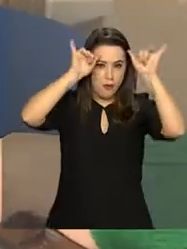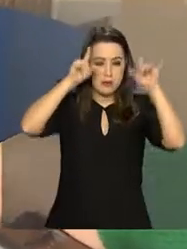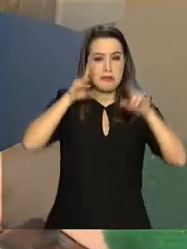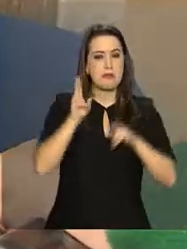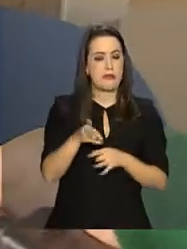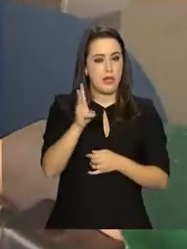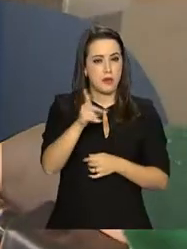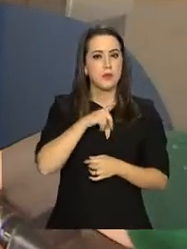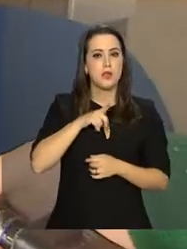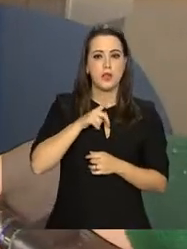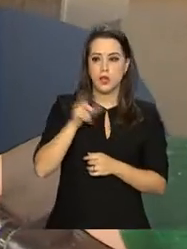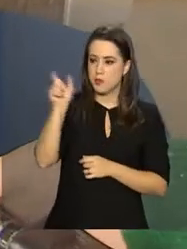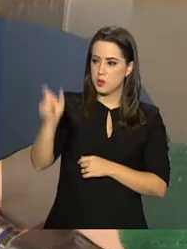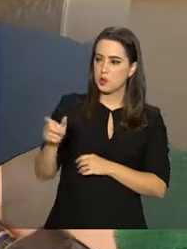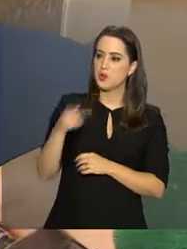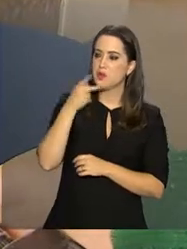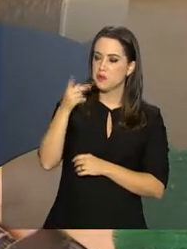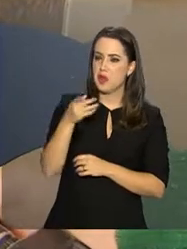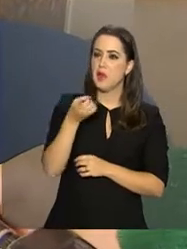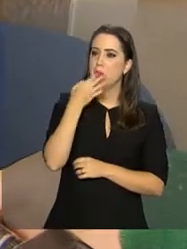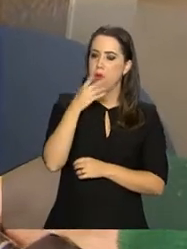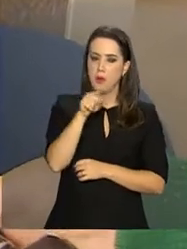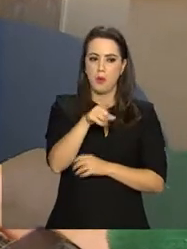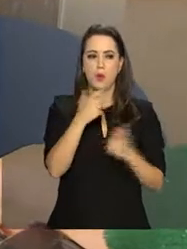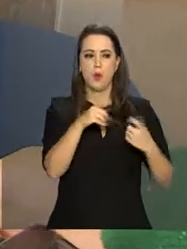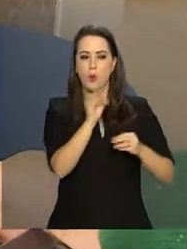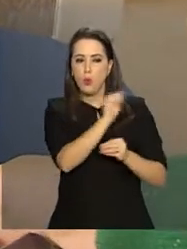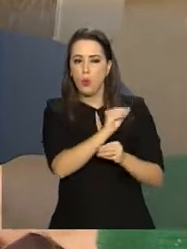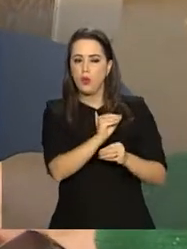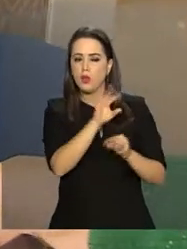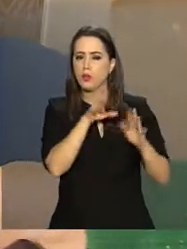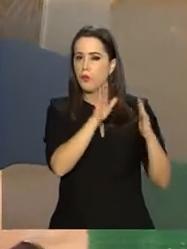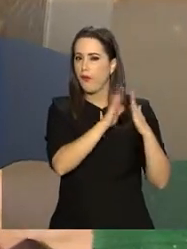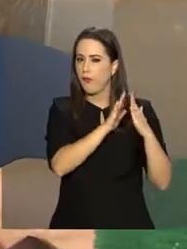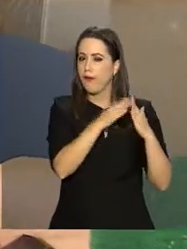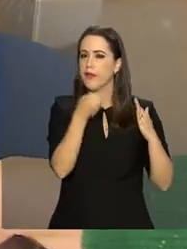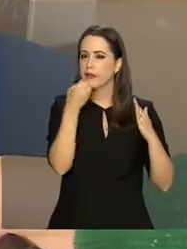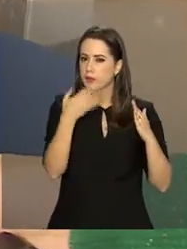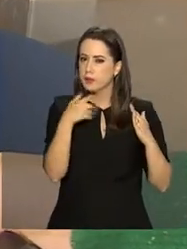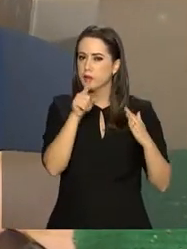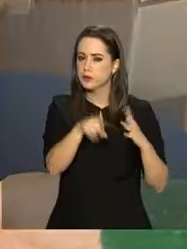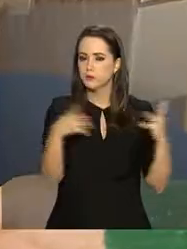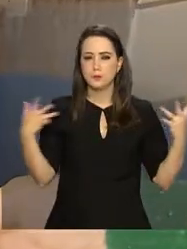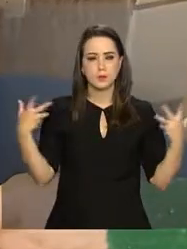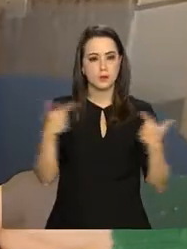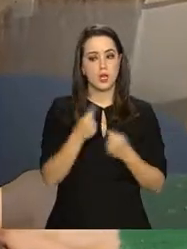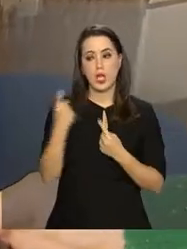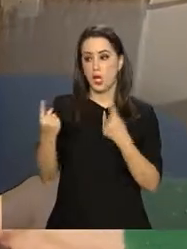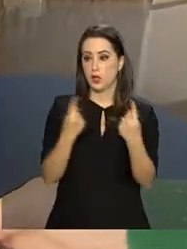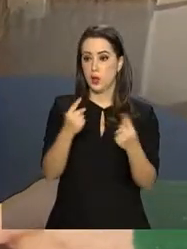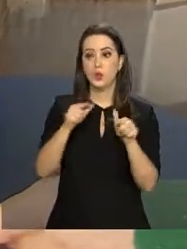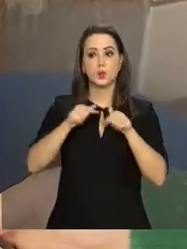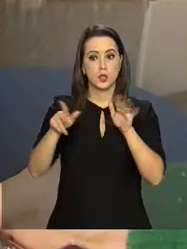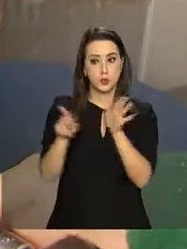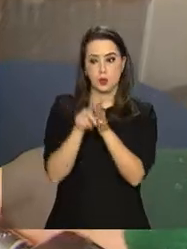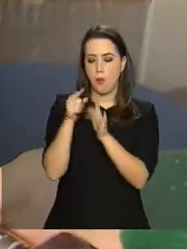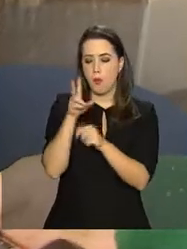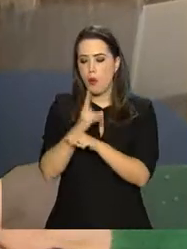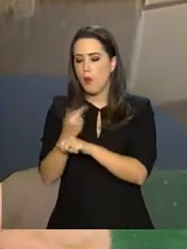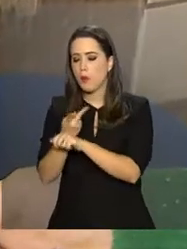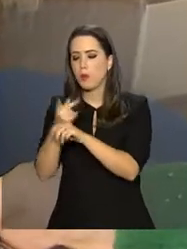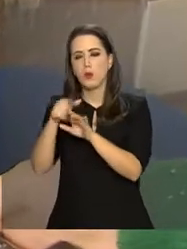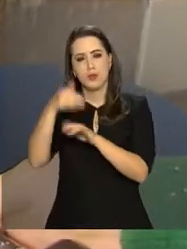né até elogia pelo cuidado do meu esposo então é isso é maravilhoso cada um fazendo a sua parte a gente